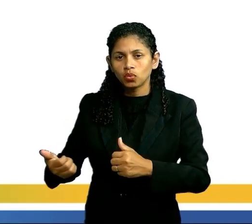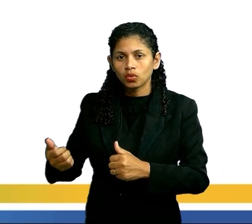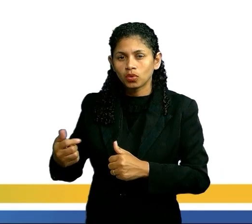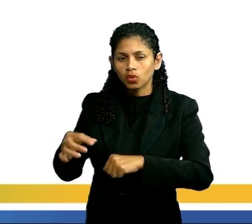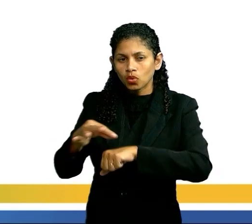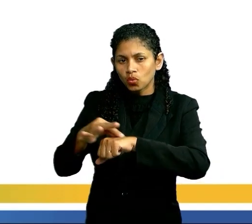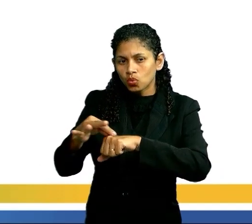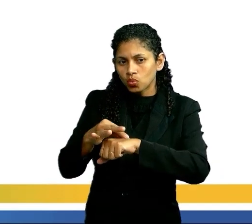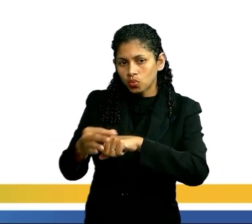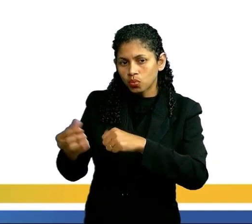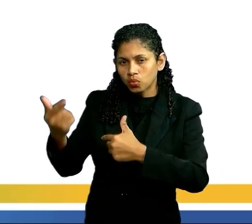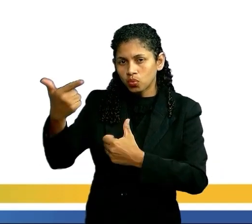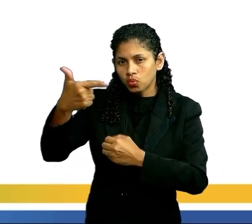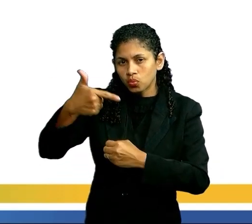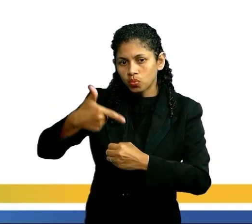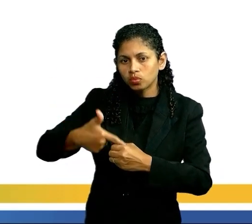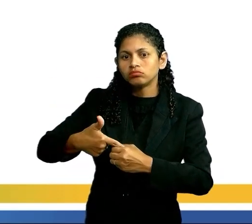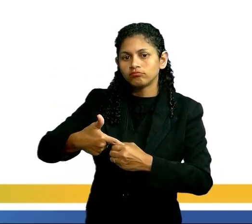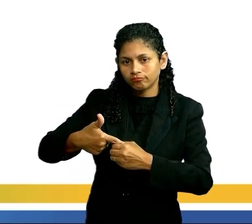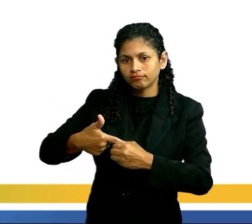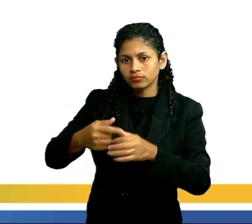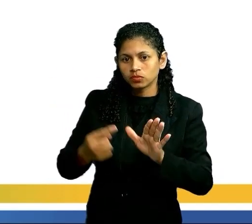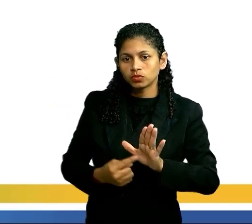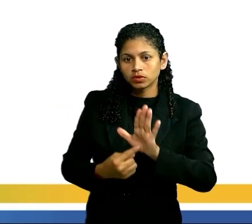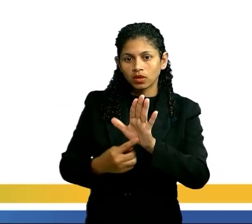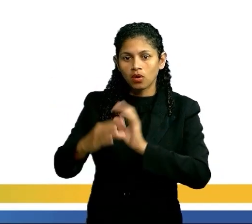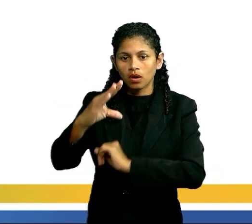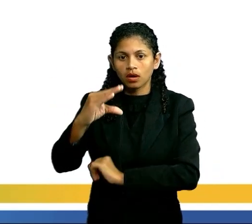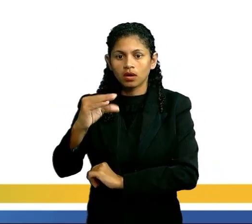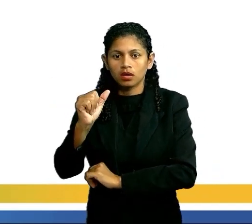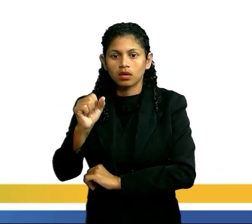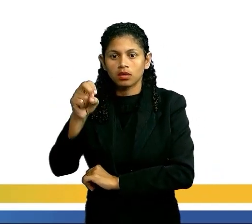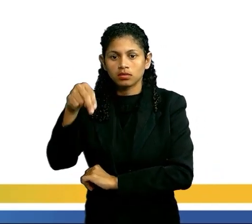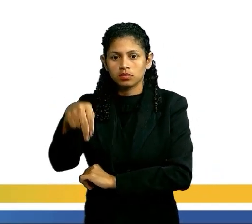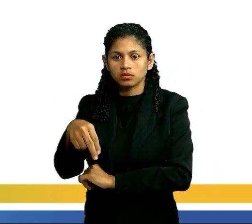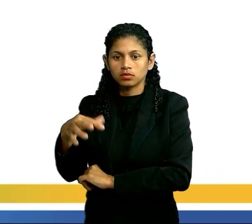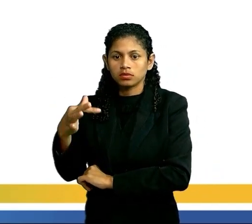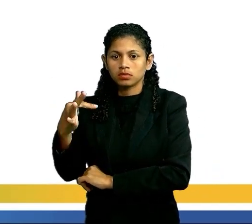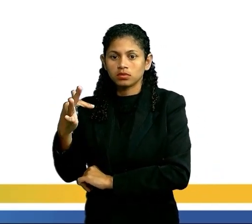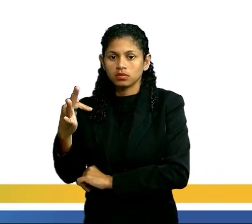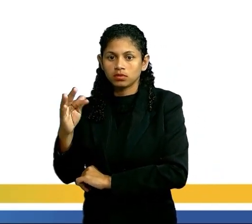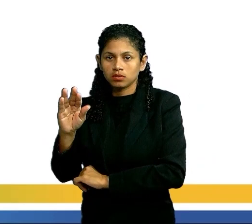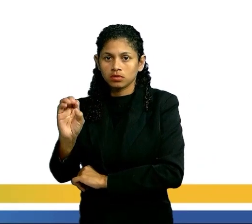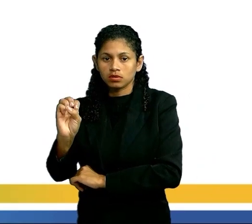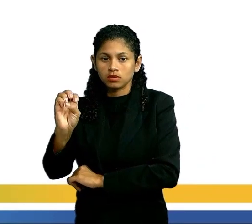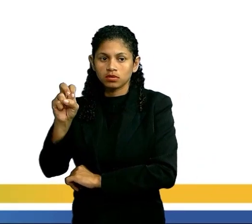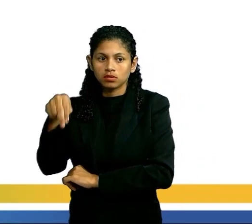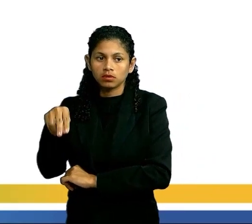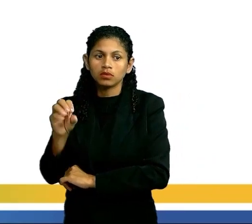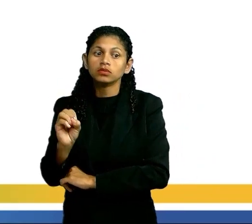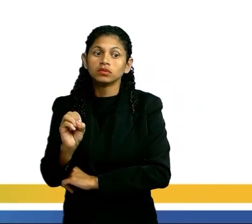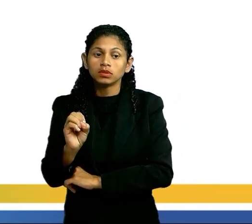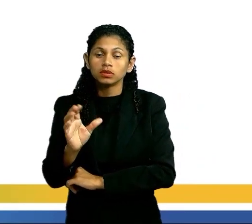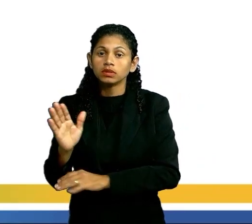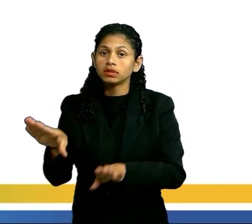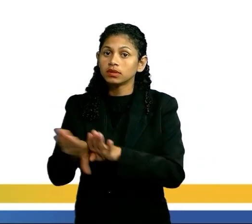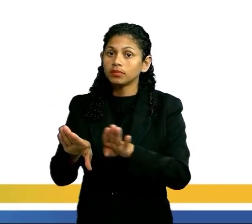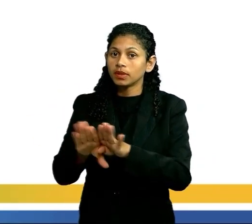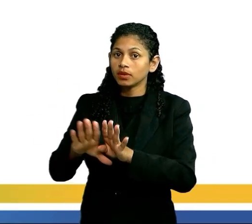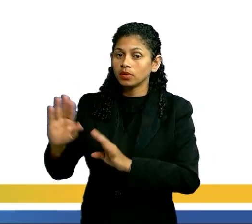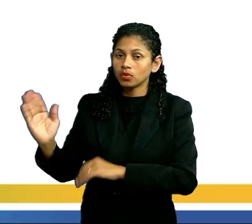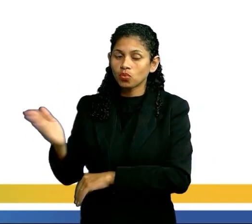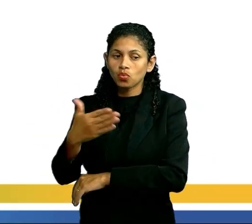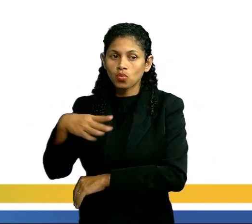benzeno. Ambos já foram utilizados como solvente de limpeza em lavagens a seco. Aí você